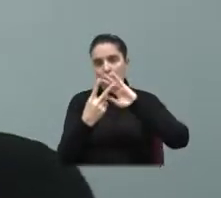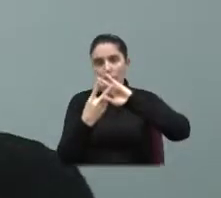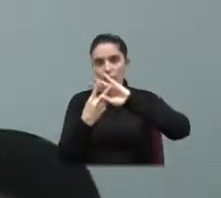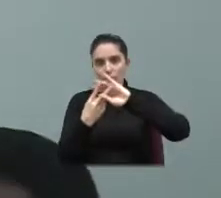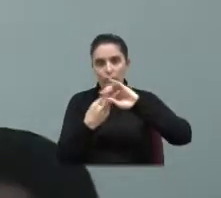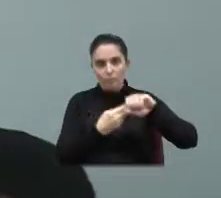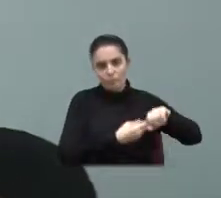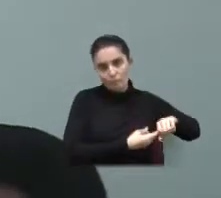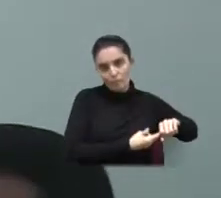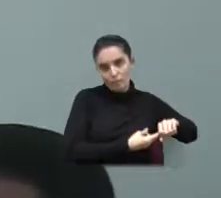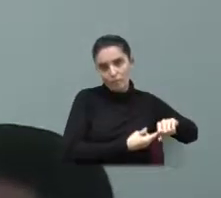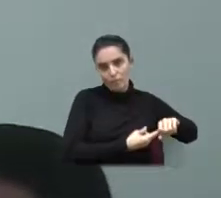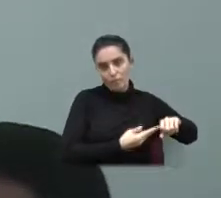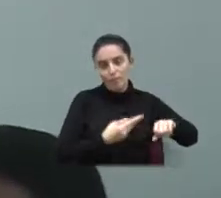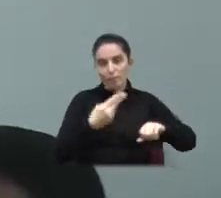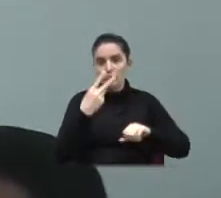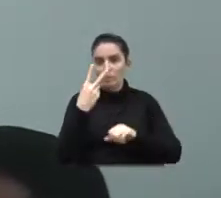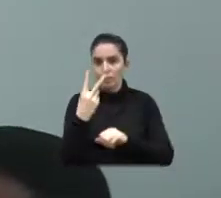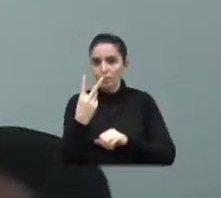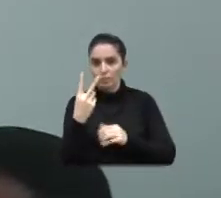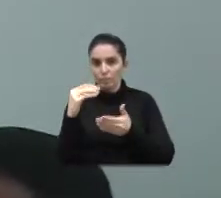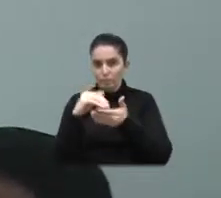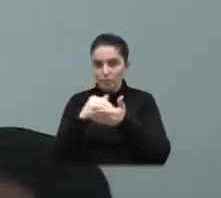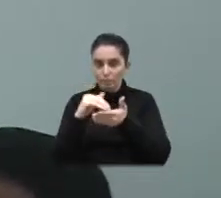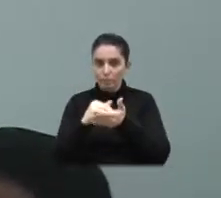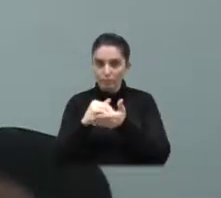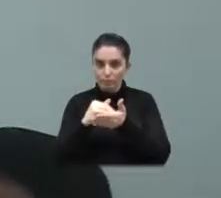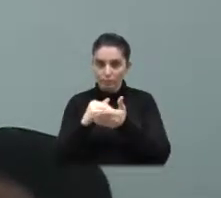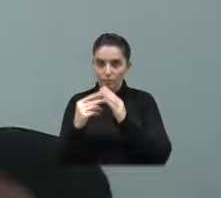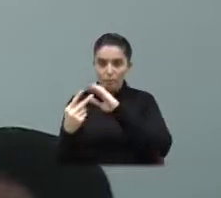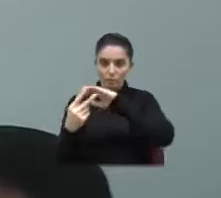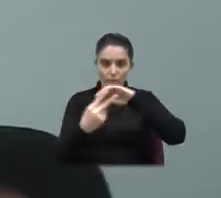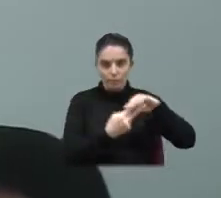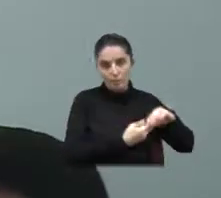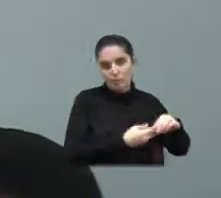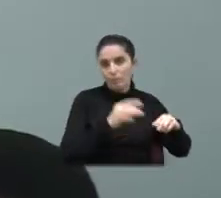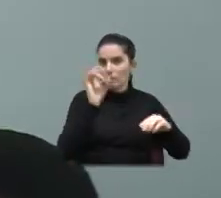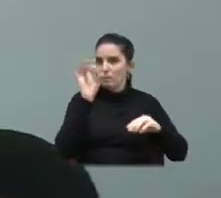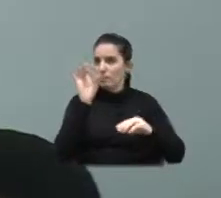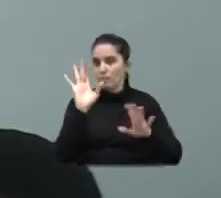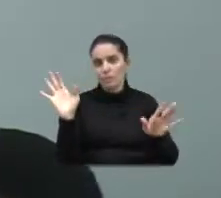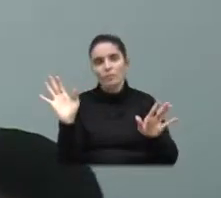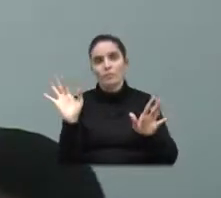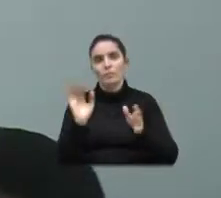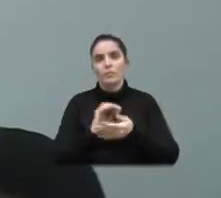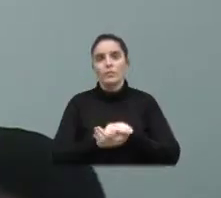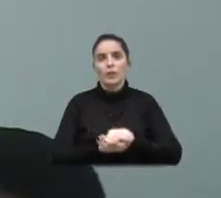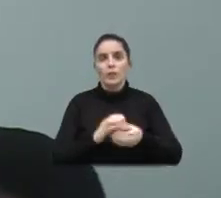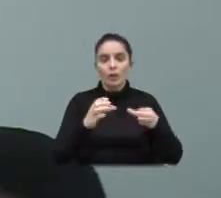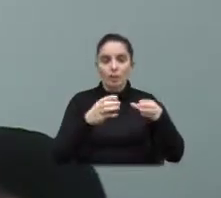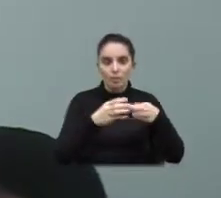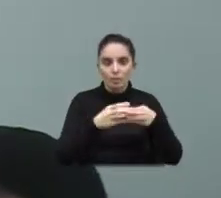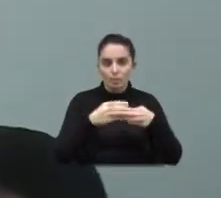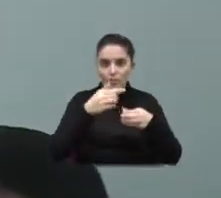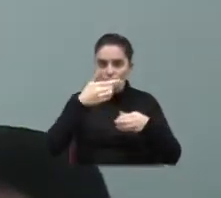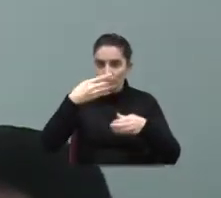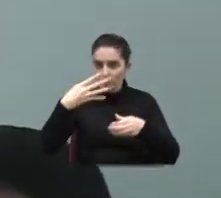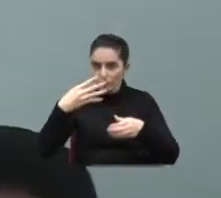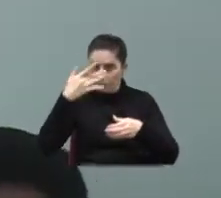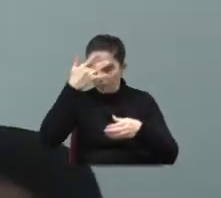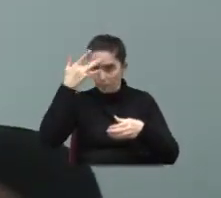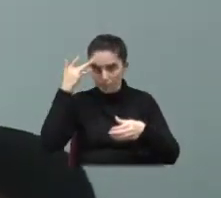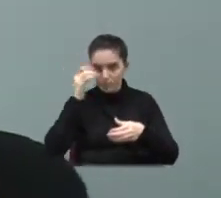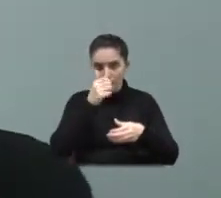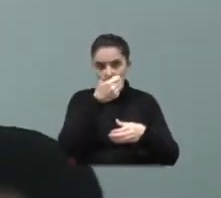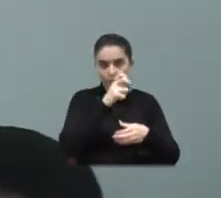Conselho e 2 membros da Secretaria de Assuntos Jurídicos. Somente isso. O Conselho é composto por 24 membros, 15